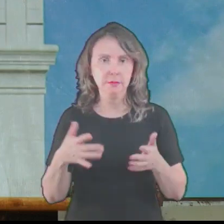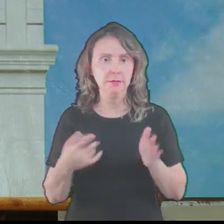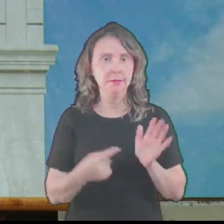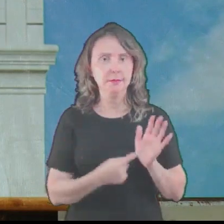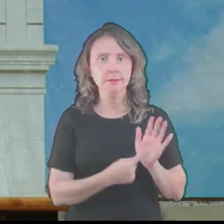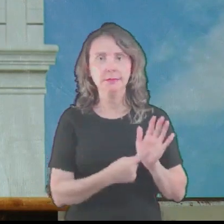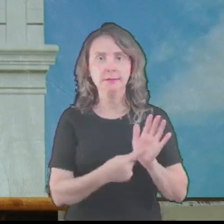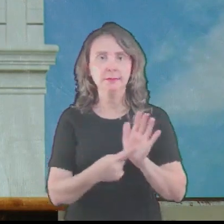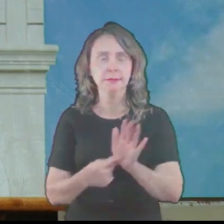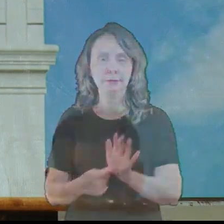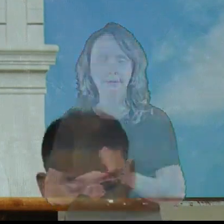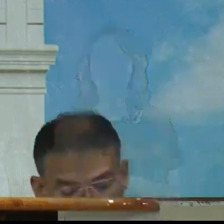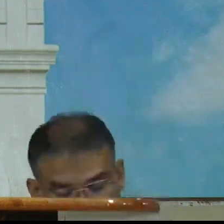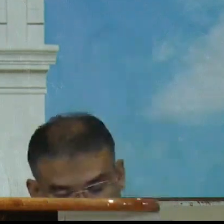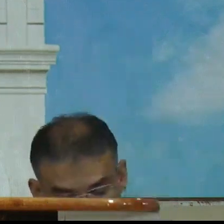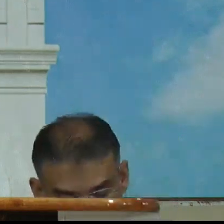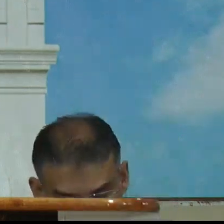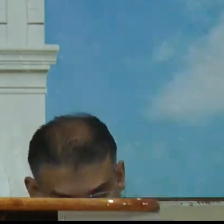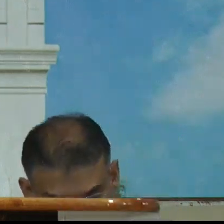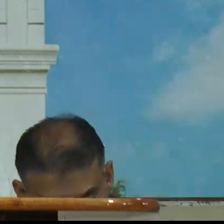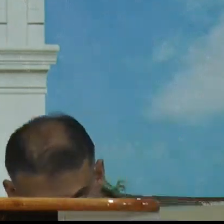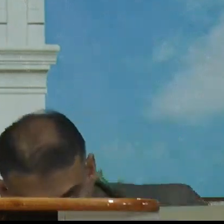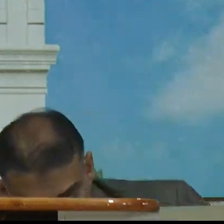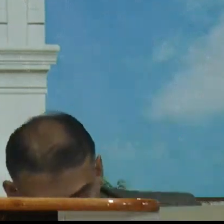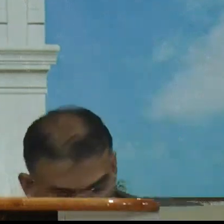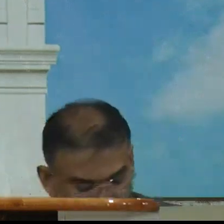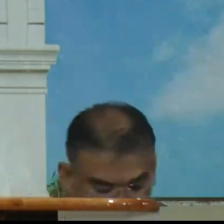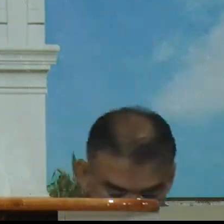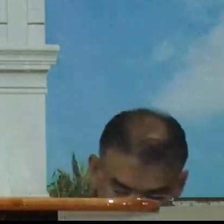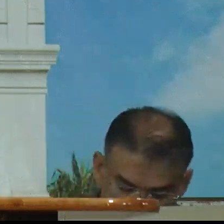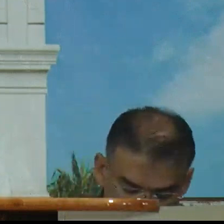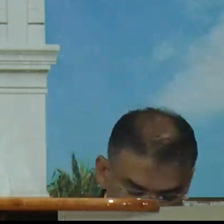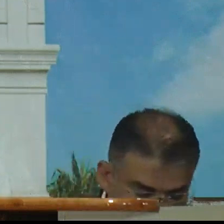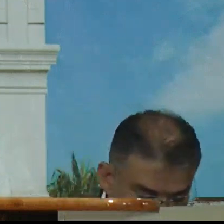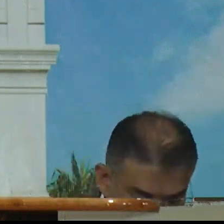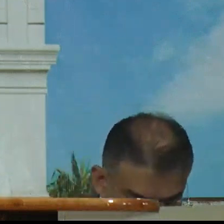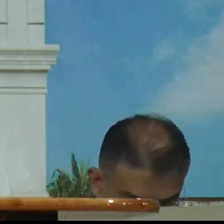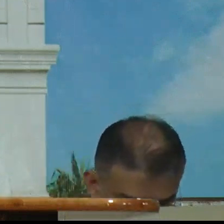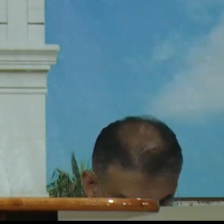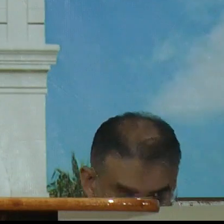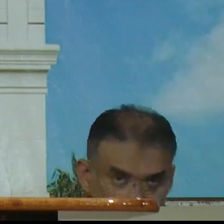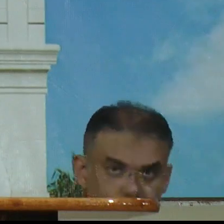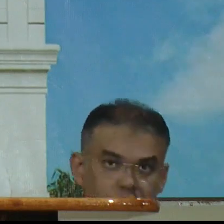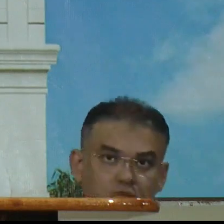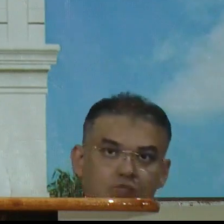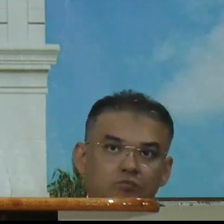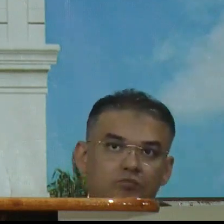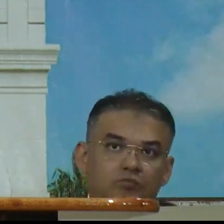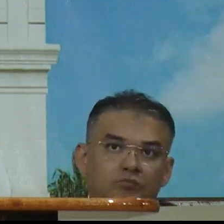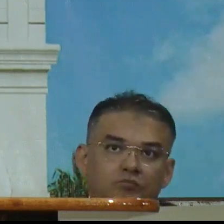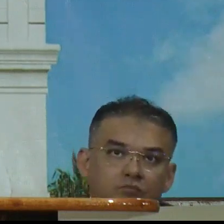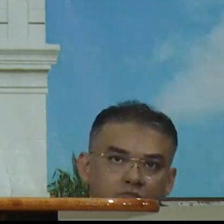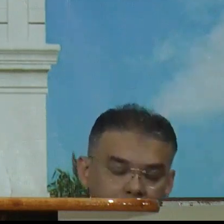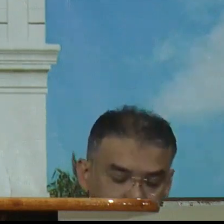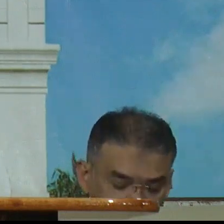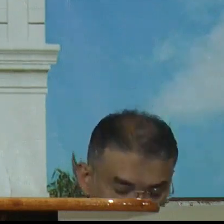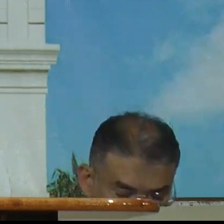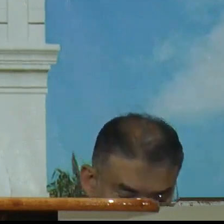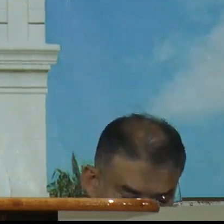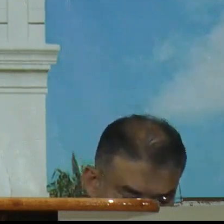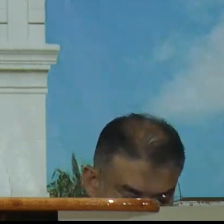E o sinal que ele fala é uma coisa surpreendente, uma